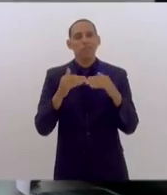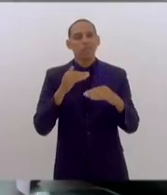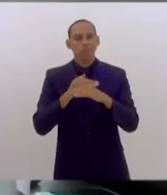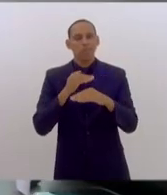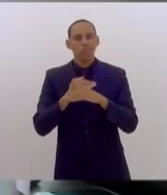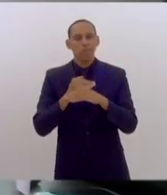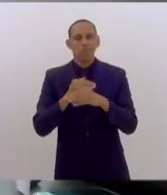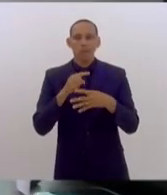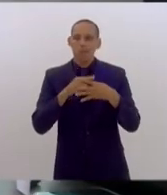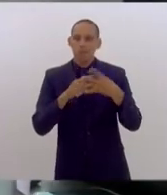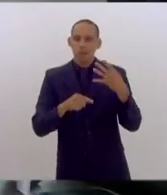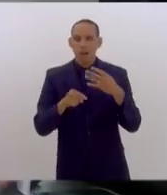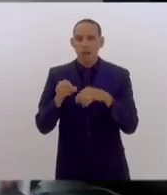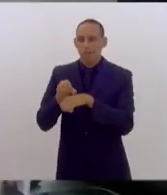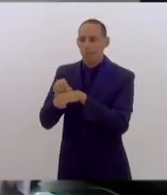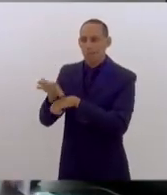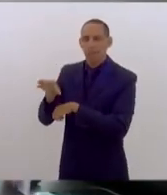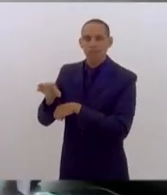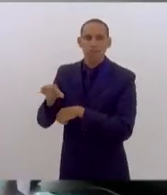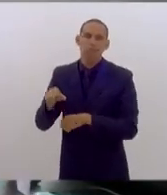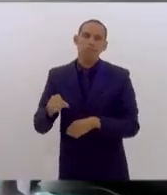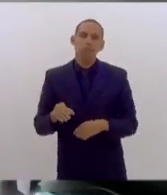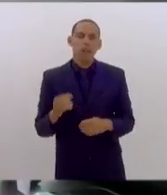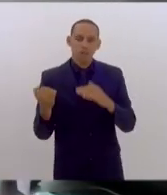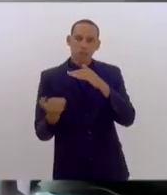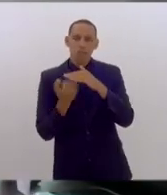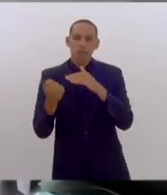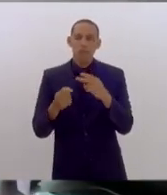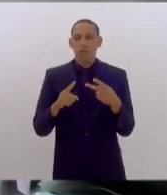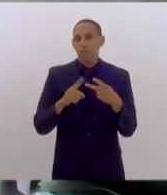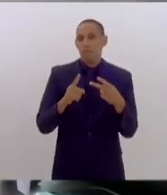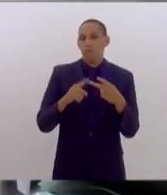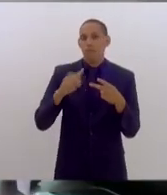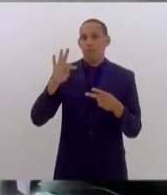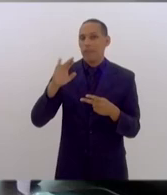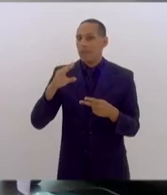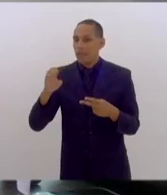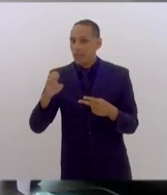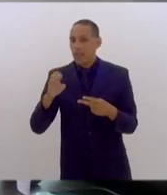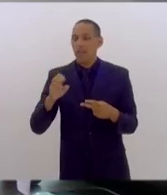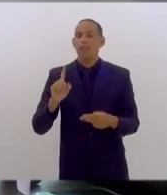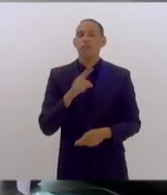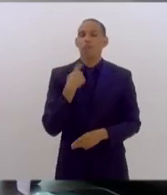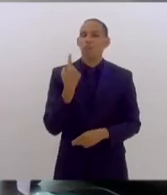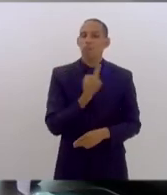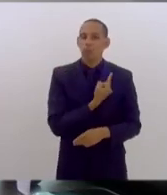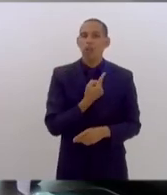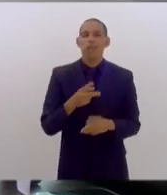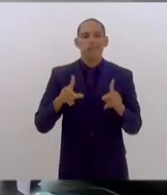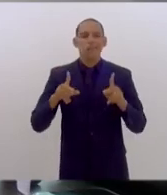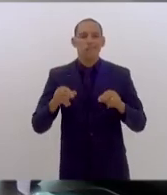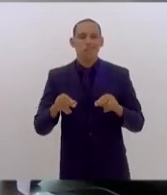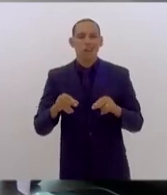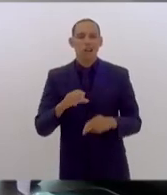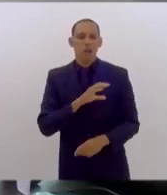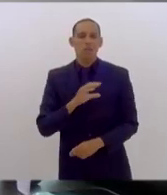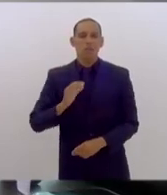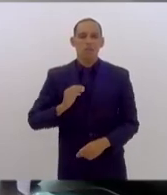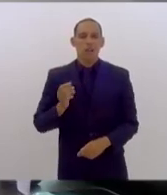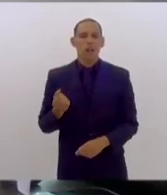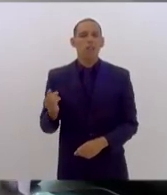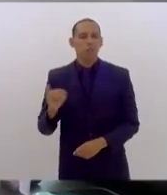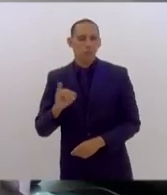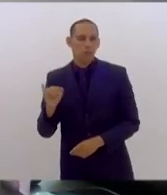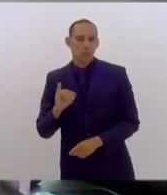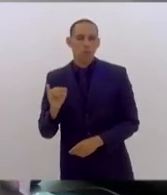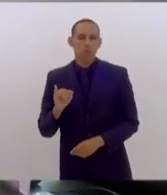diretamente à concessionária ao Tribunal de Contas né Na Linha Do que temos feito polido sistematicamente da comissão de tributação é sugerir ao